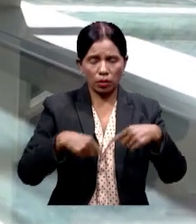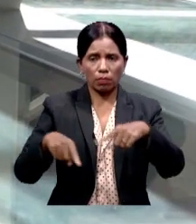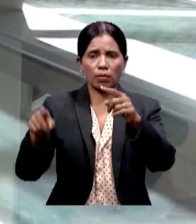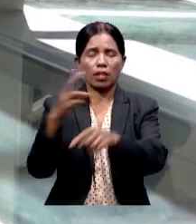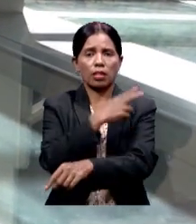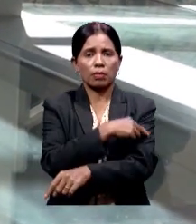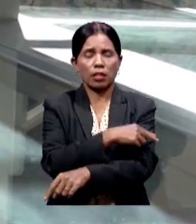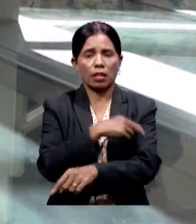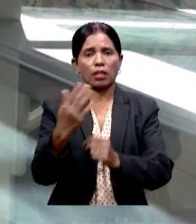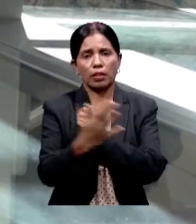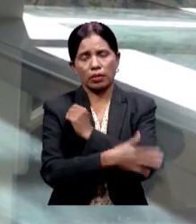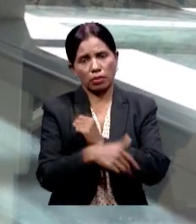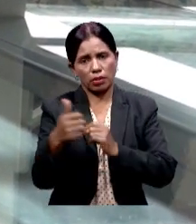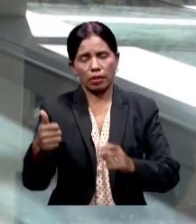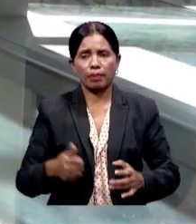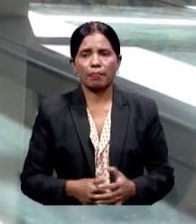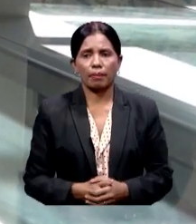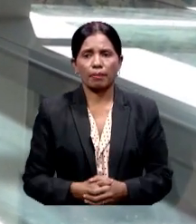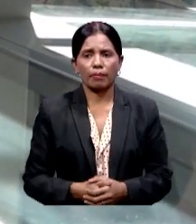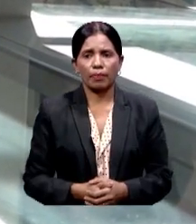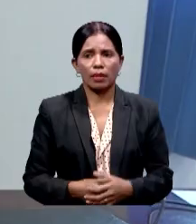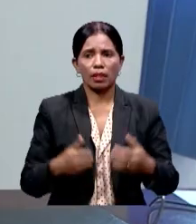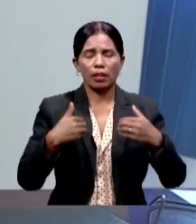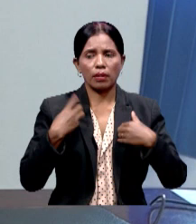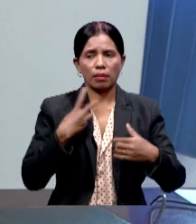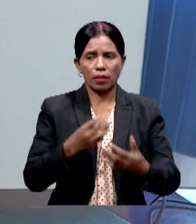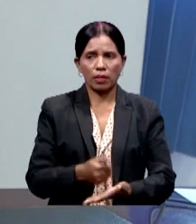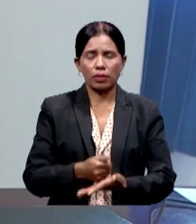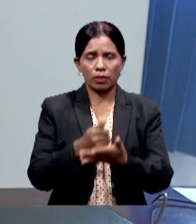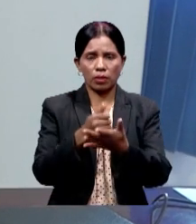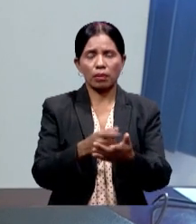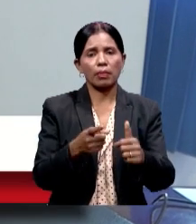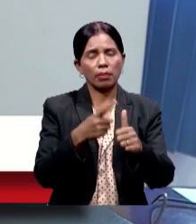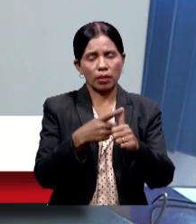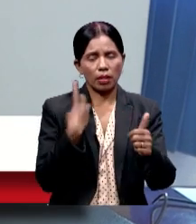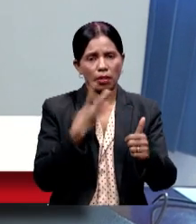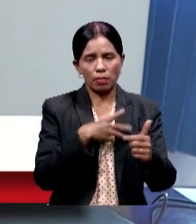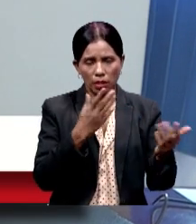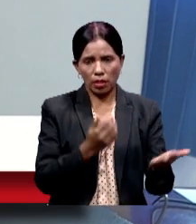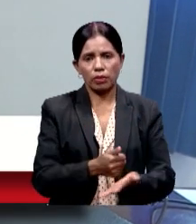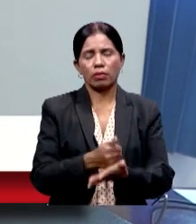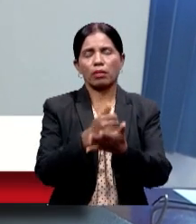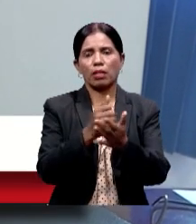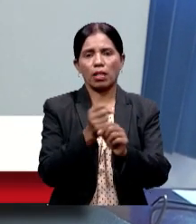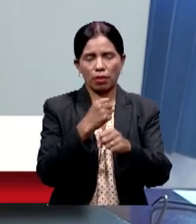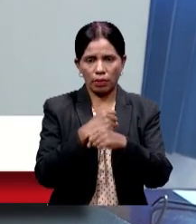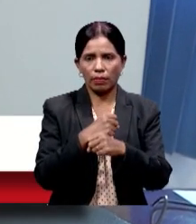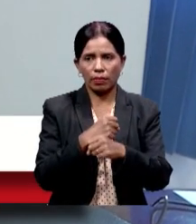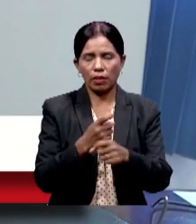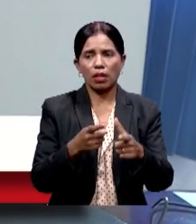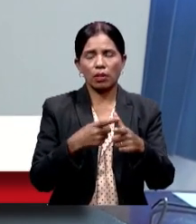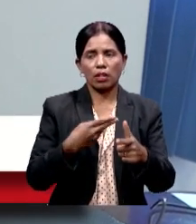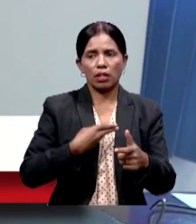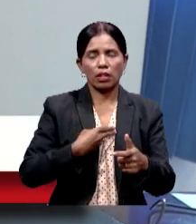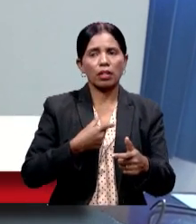relior. Ona, se nebe 40 nema kami atende ona, se nebe mai ulo nema kita atende. Agora, Guido Valadares